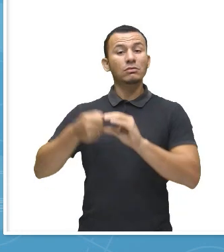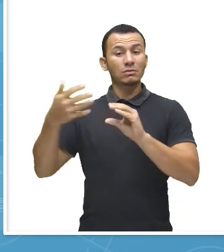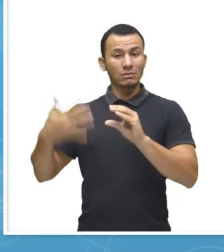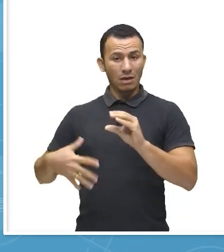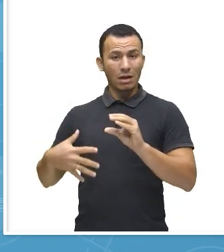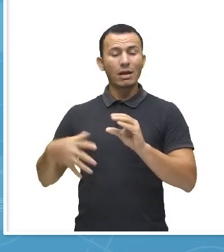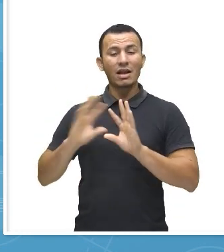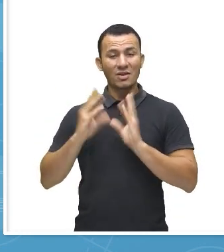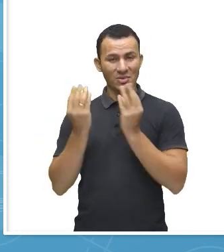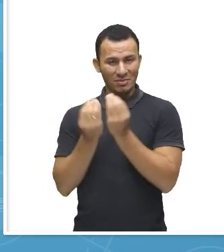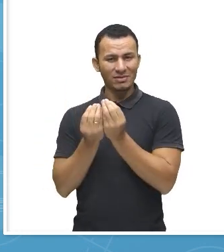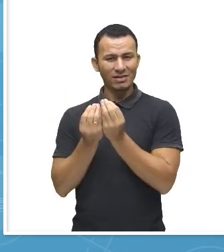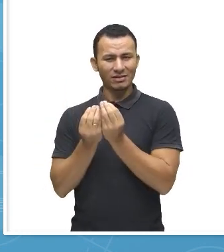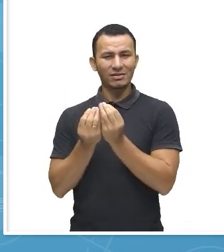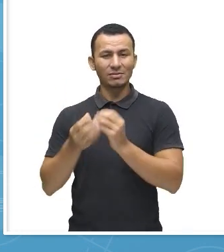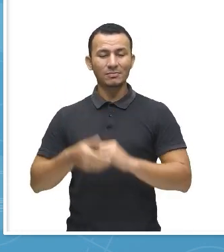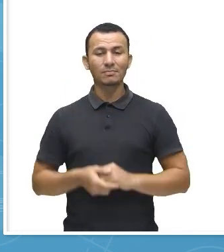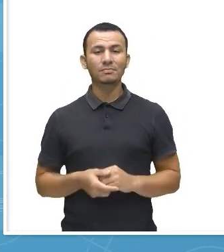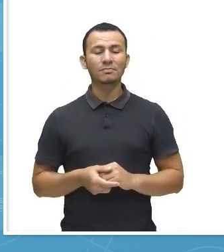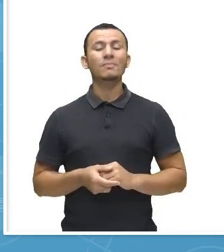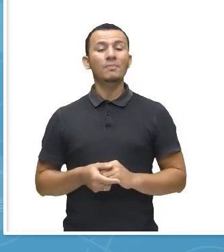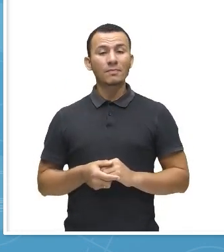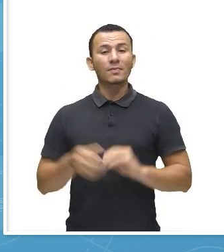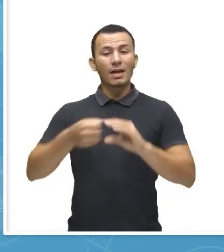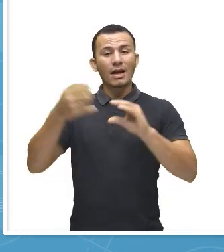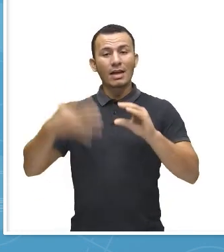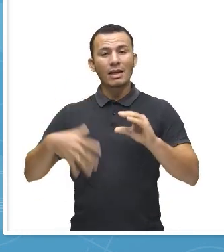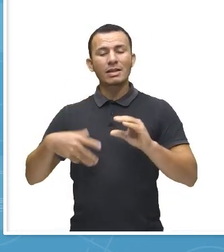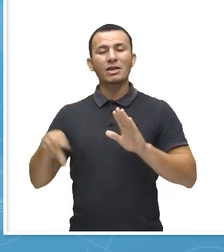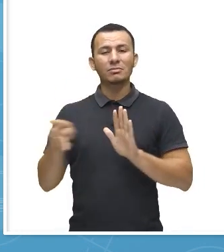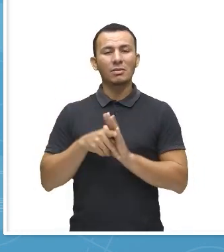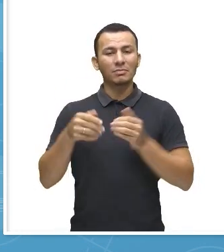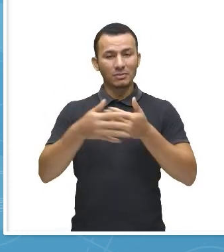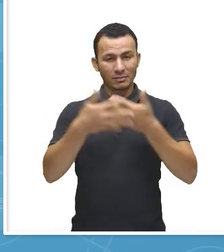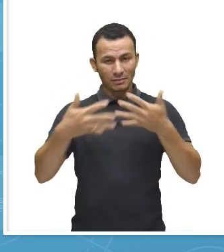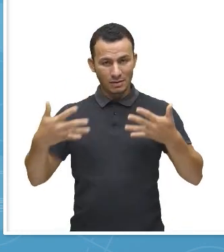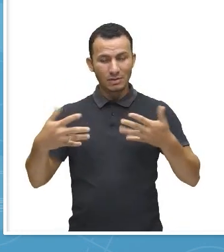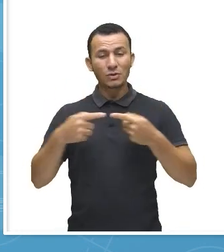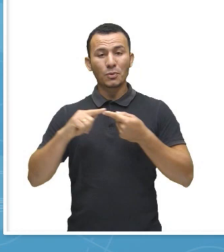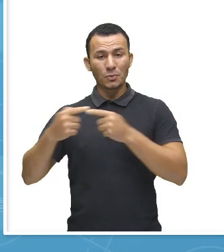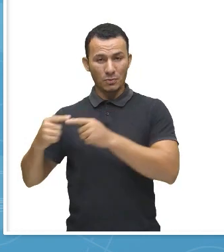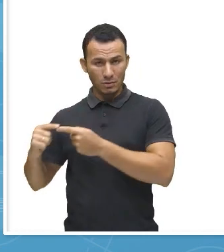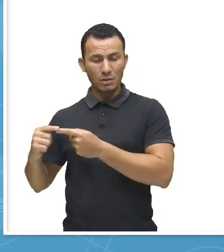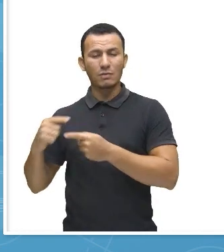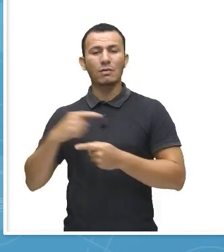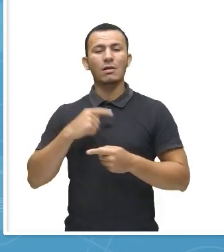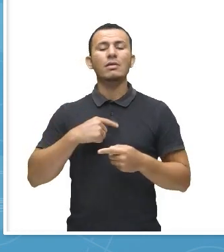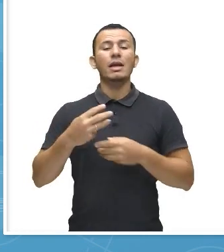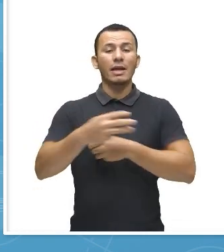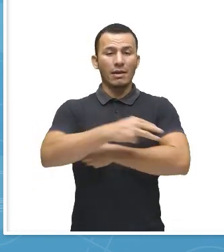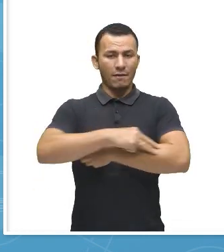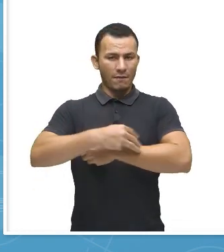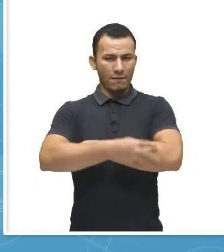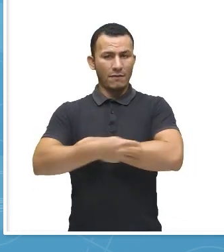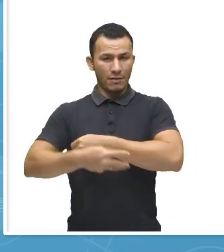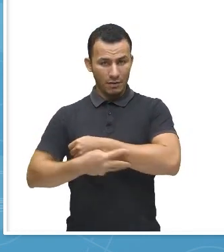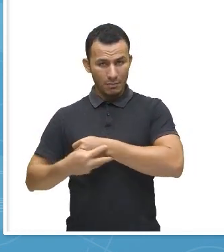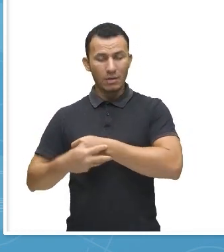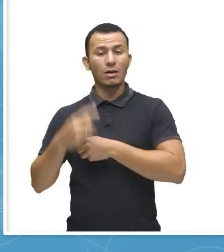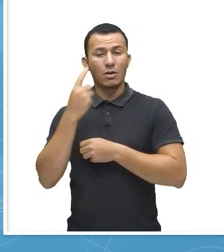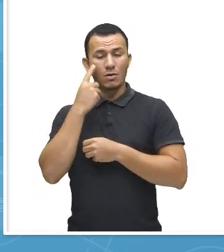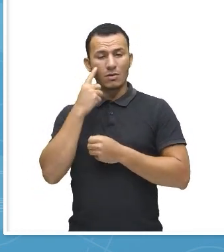da substância intercelular, dando a característica, então, do nosso tecido conjuntivo, né? A gente vai ter aí a presença das fibras, como nós